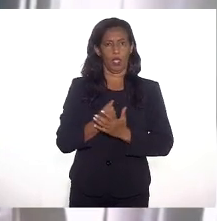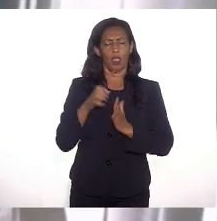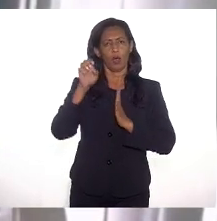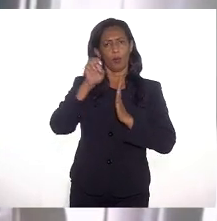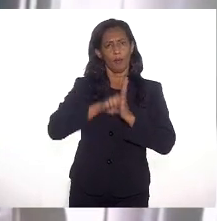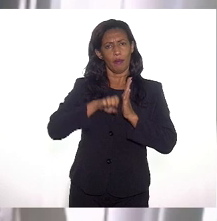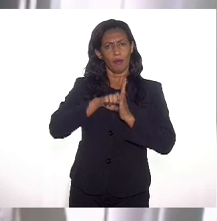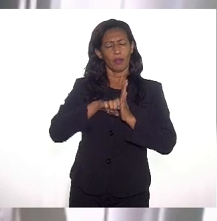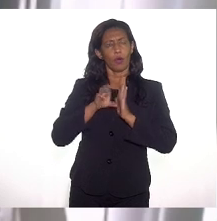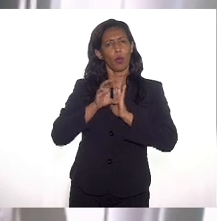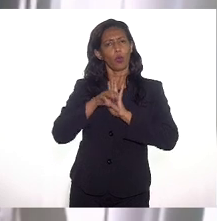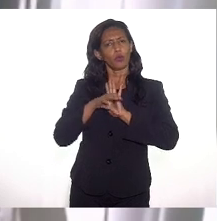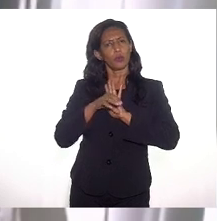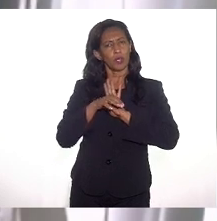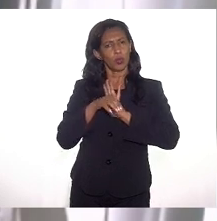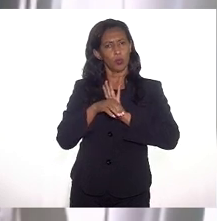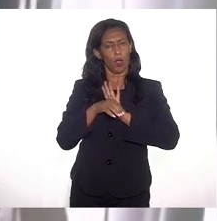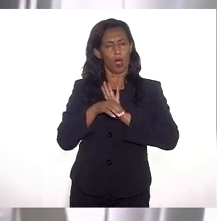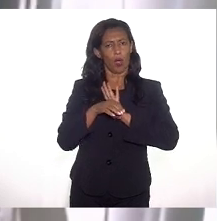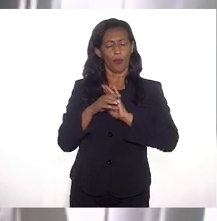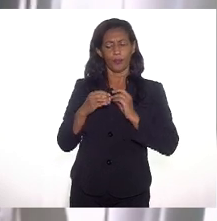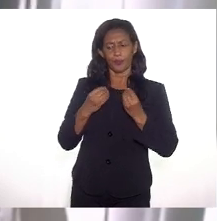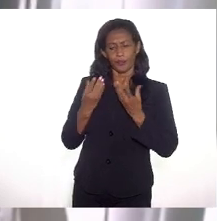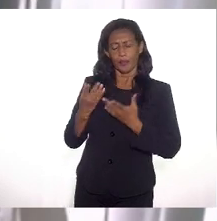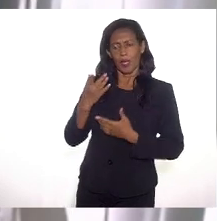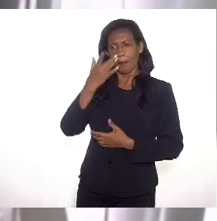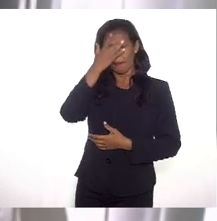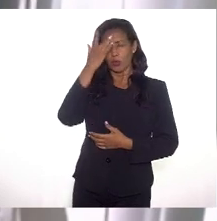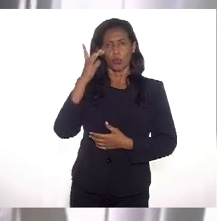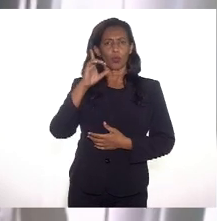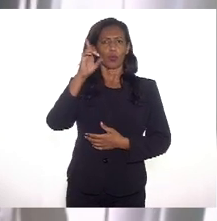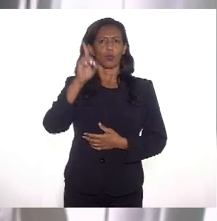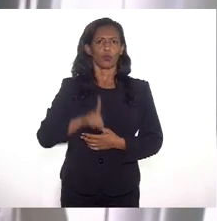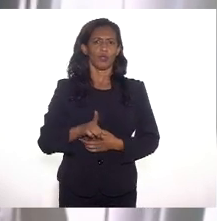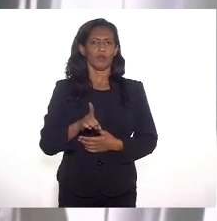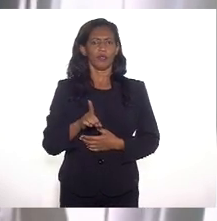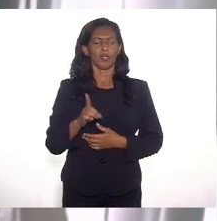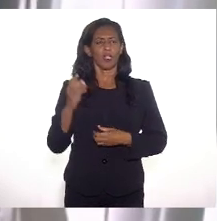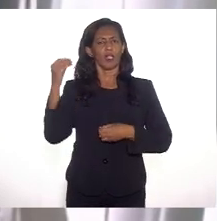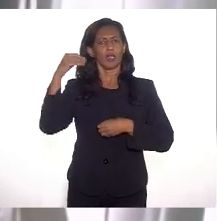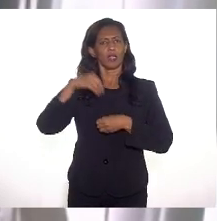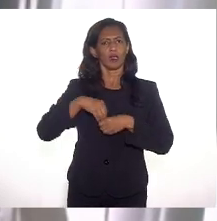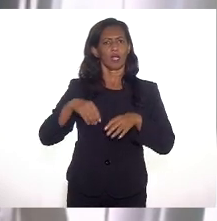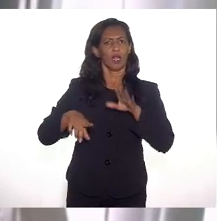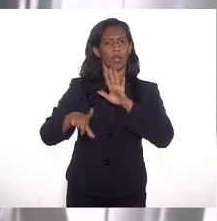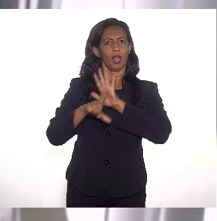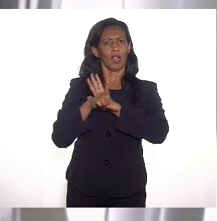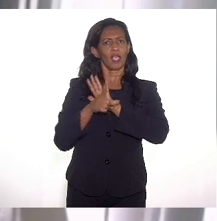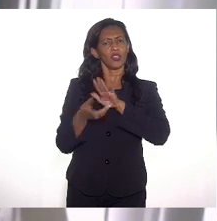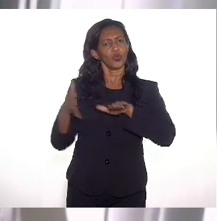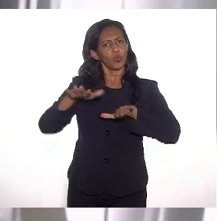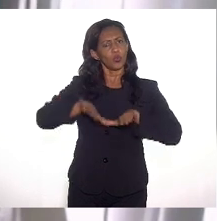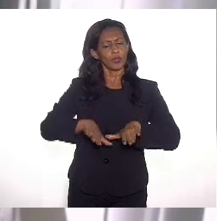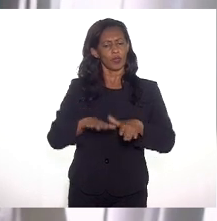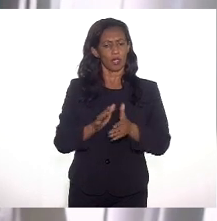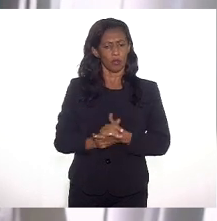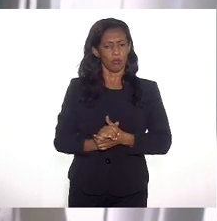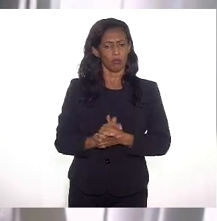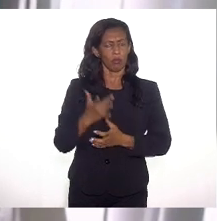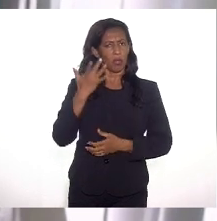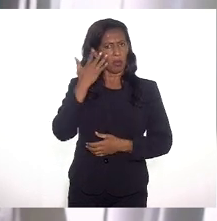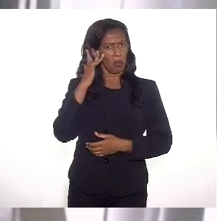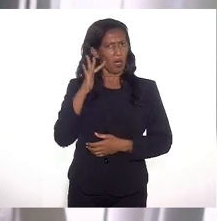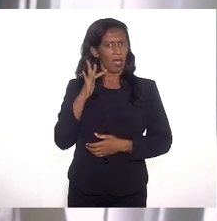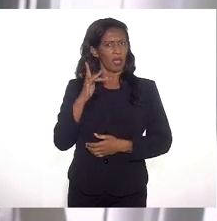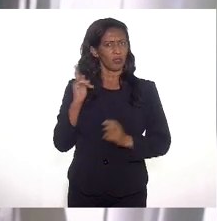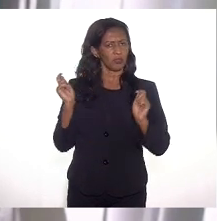conceitual, que conceitua a pessoa com deficiência nos termos da lei federal, né? Na Lei Brasileira de Inclusão. Eu acho que valeria a